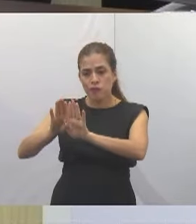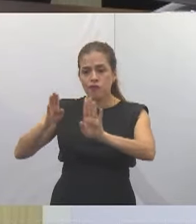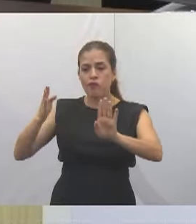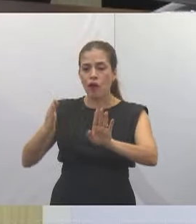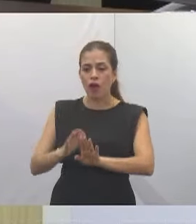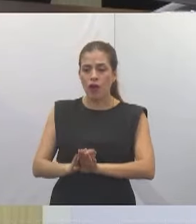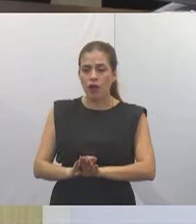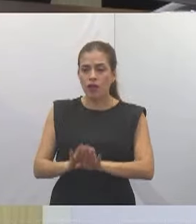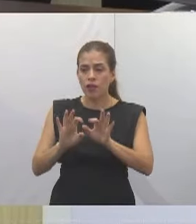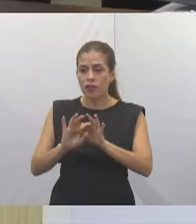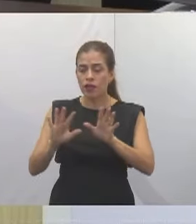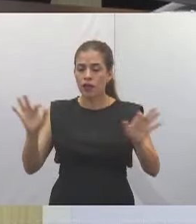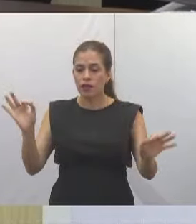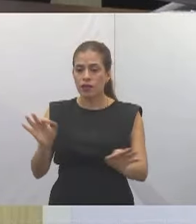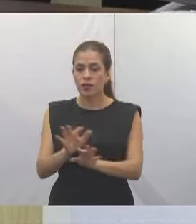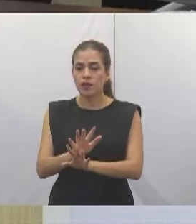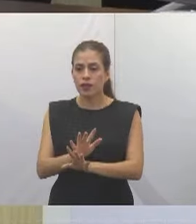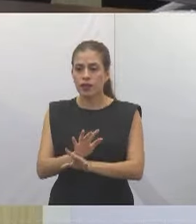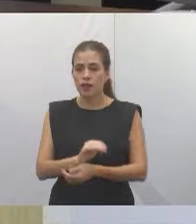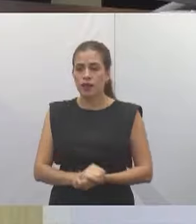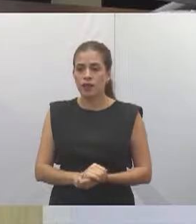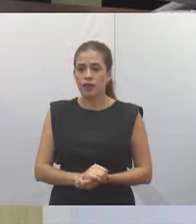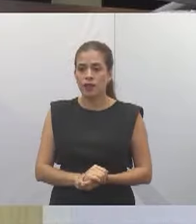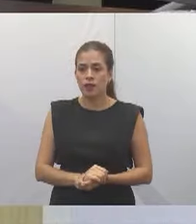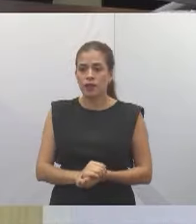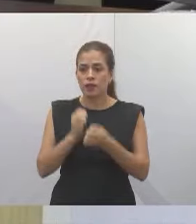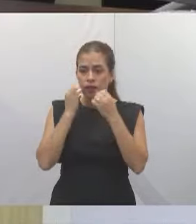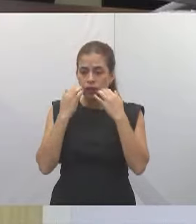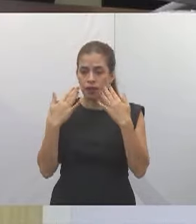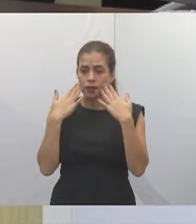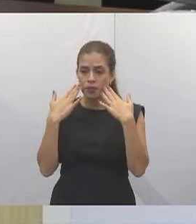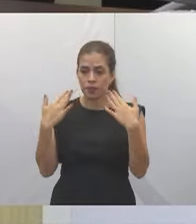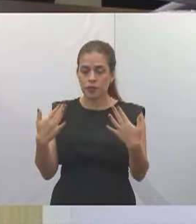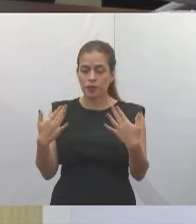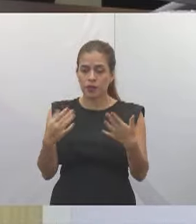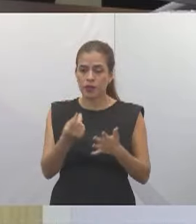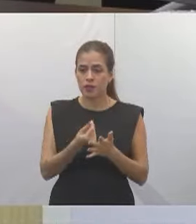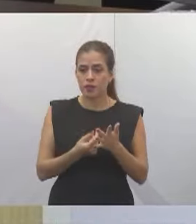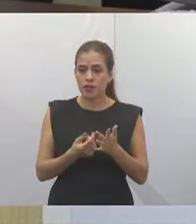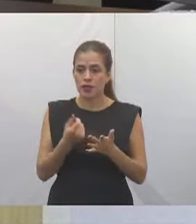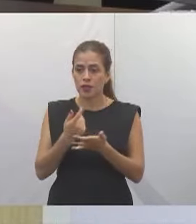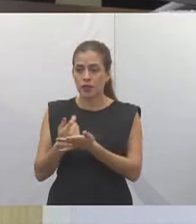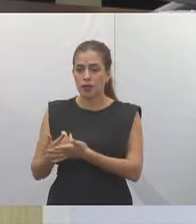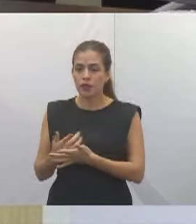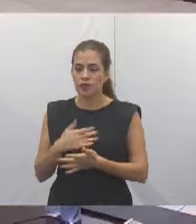abertas e declaro encerrada a prestação de contas, a audiência pública.